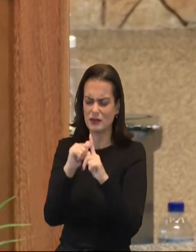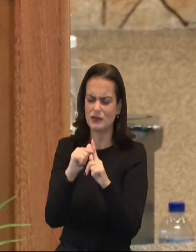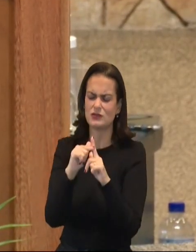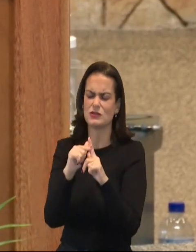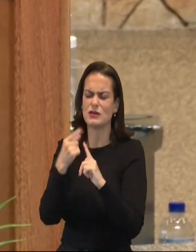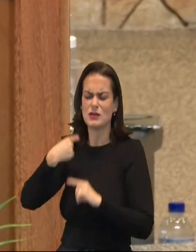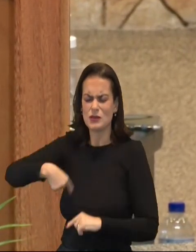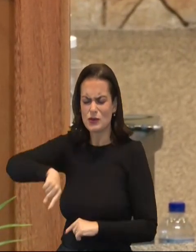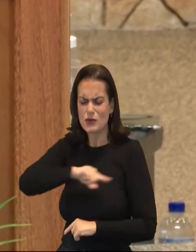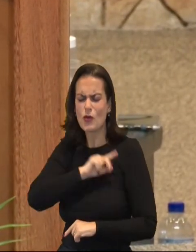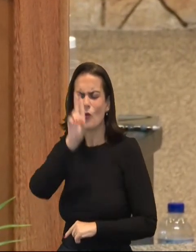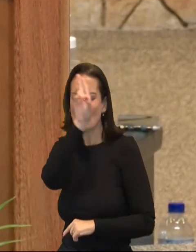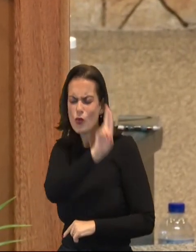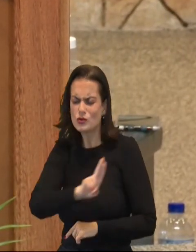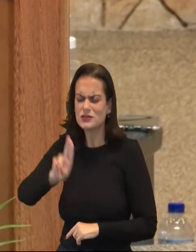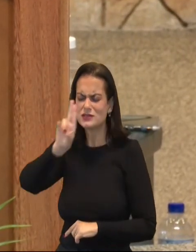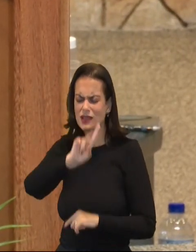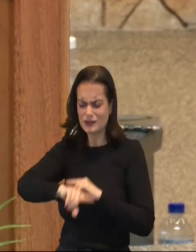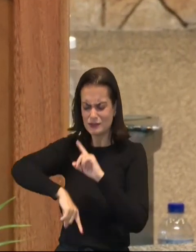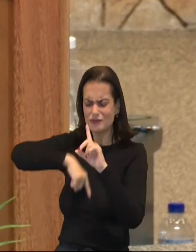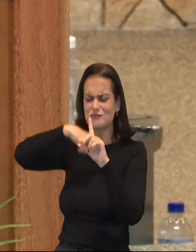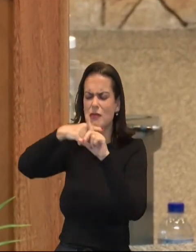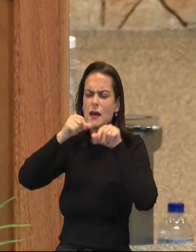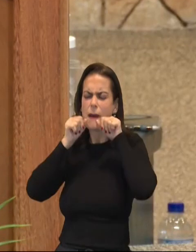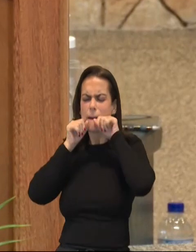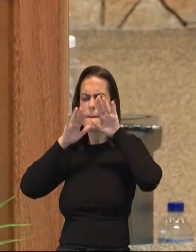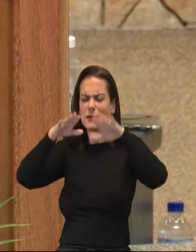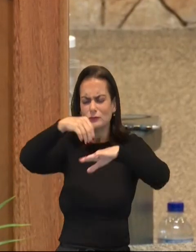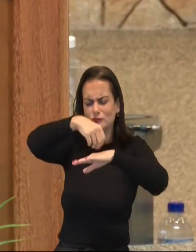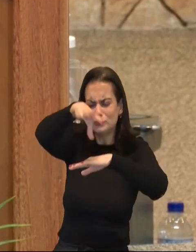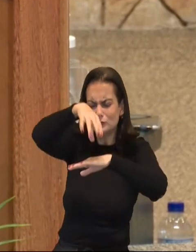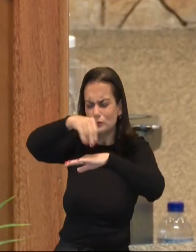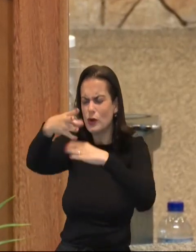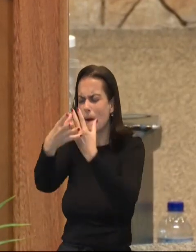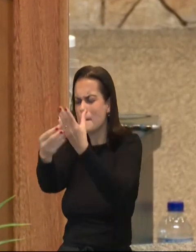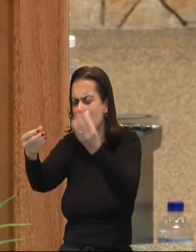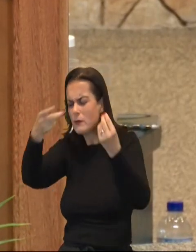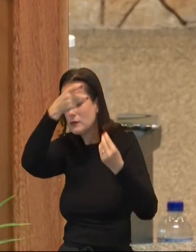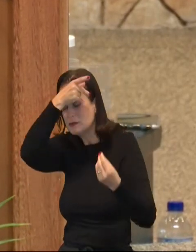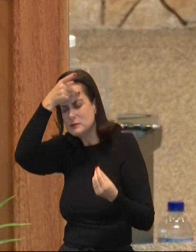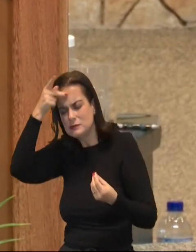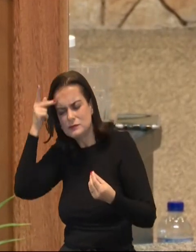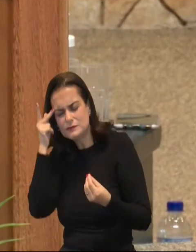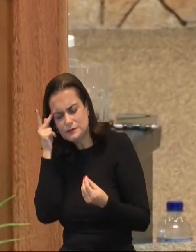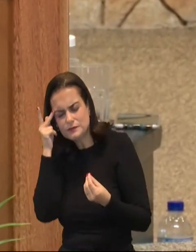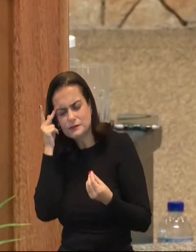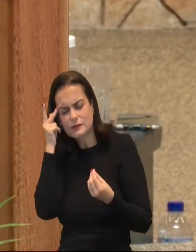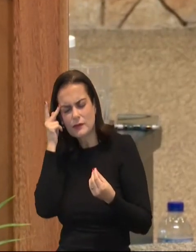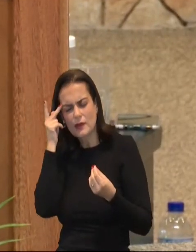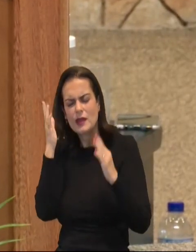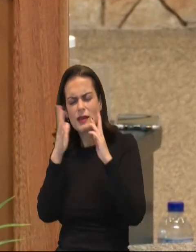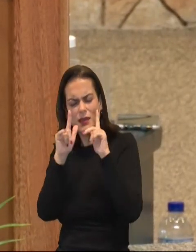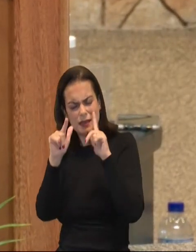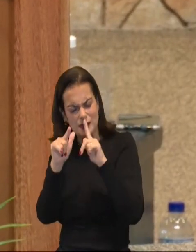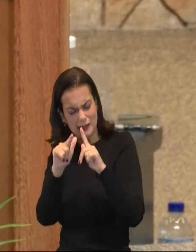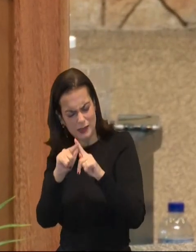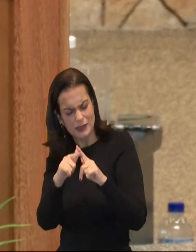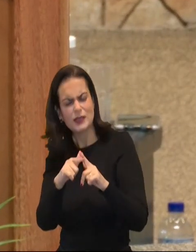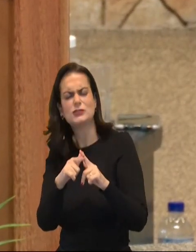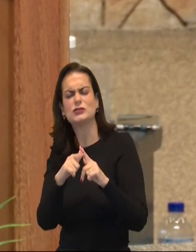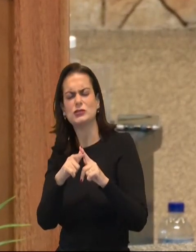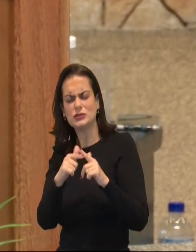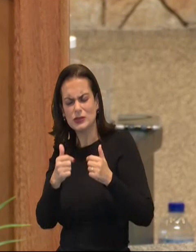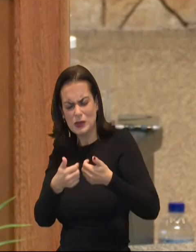ser usadas cada vez mais para abençoar muitas outras vidas, Senhor. Essa igreja que se coloca à disposição, que abre